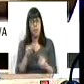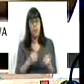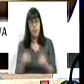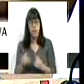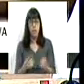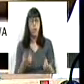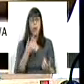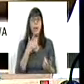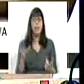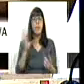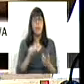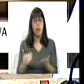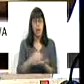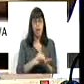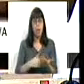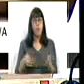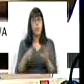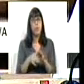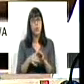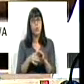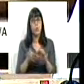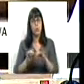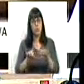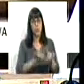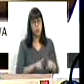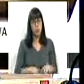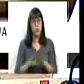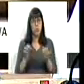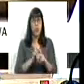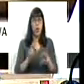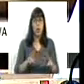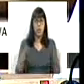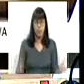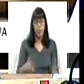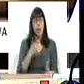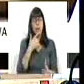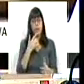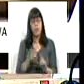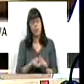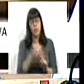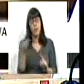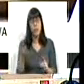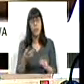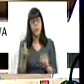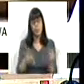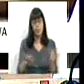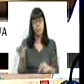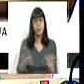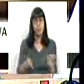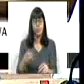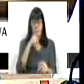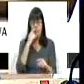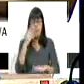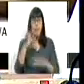transportes, significa mais recursos a unidades diferenciadas como hospitais e significa muitas vezes a ocorrência